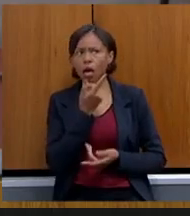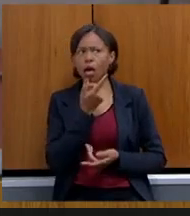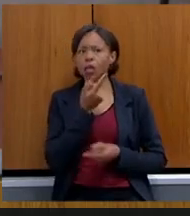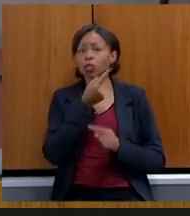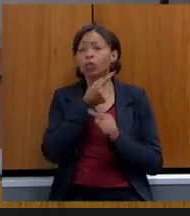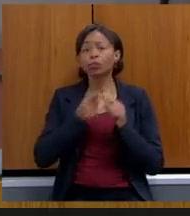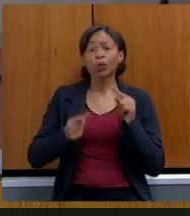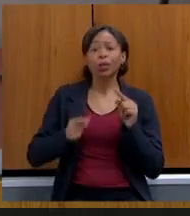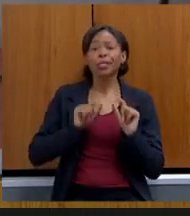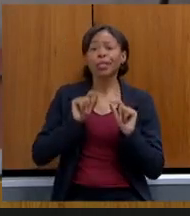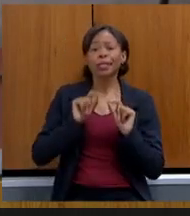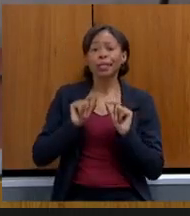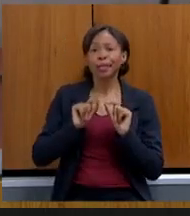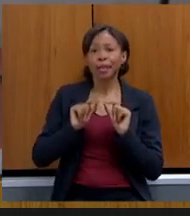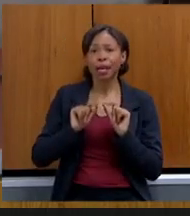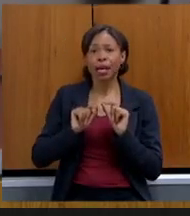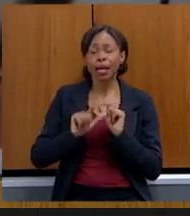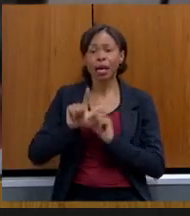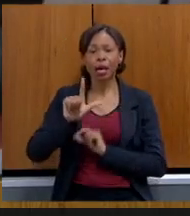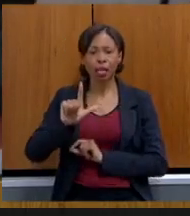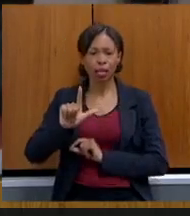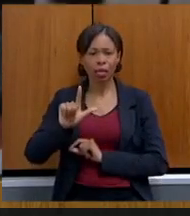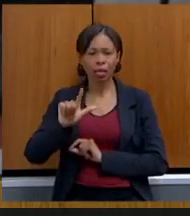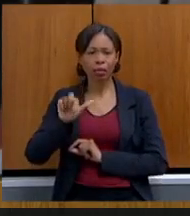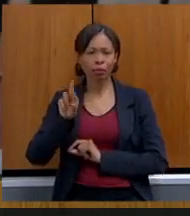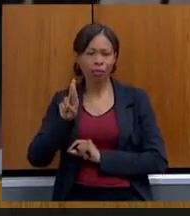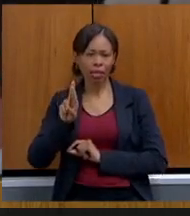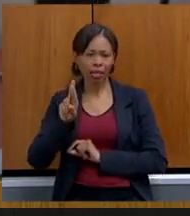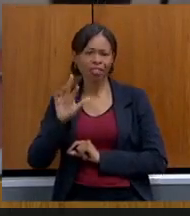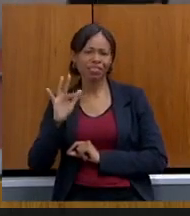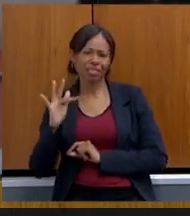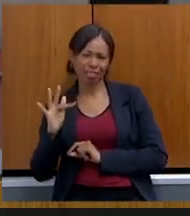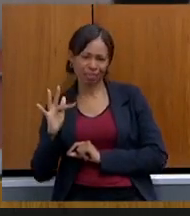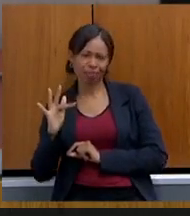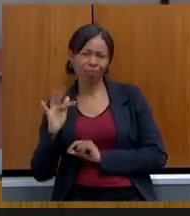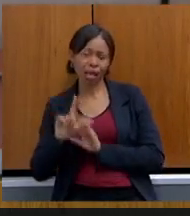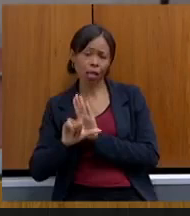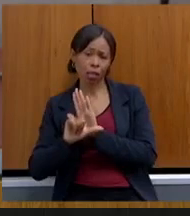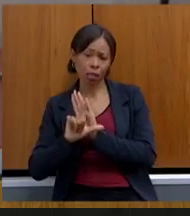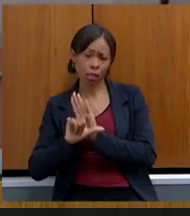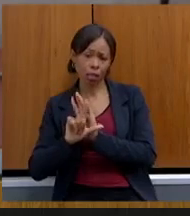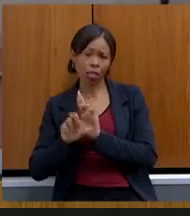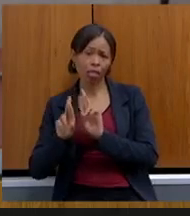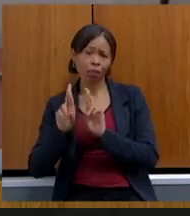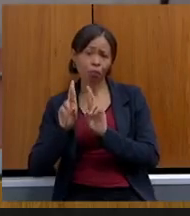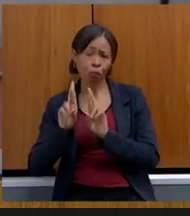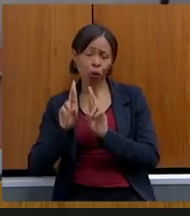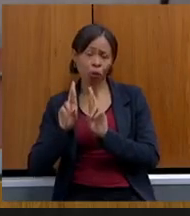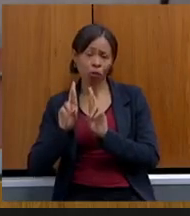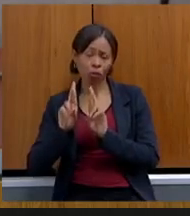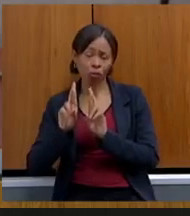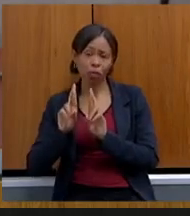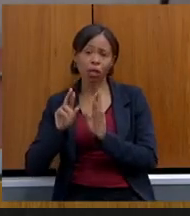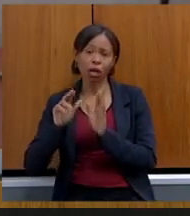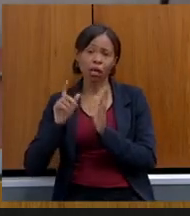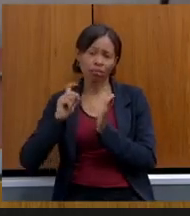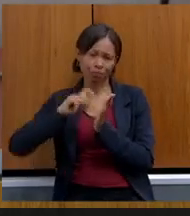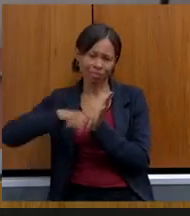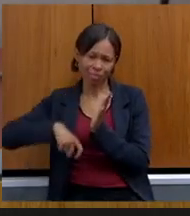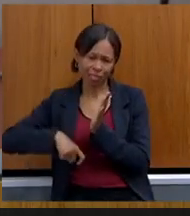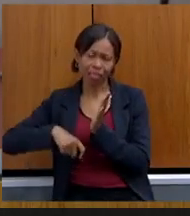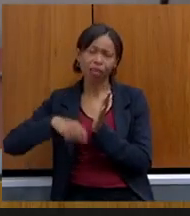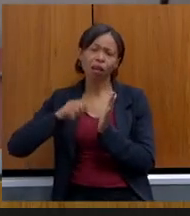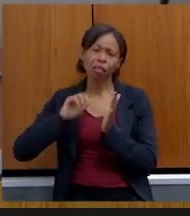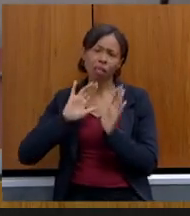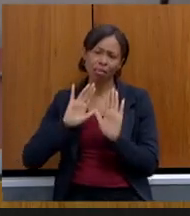em relação à lei de responsabilidade fiscal é algo que vem sendo acompanhado de forma muito mais próxima né porque é